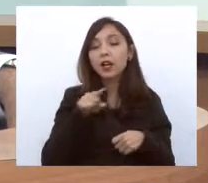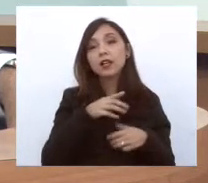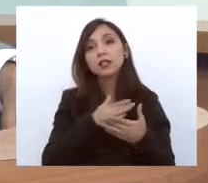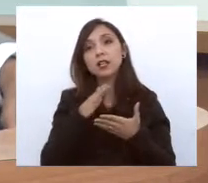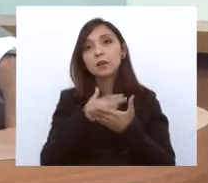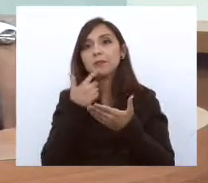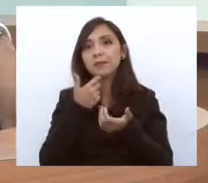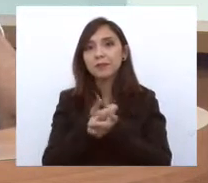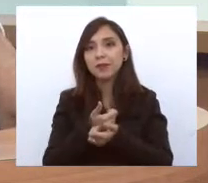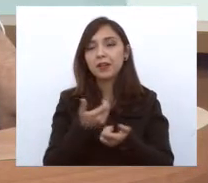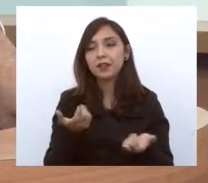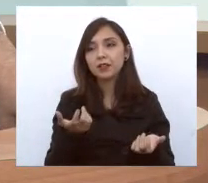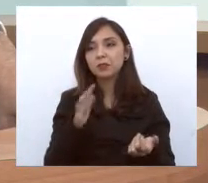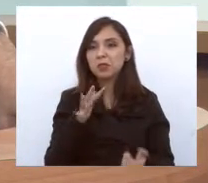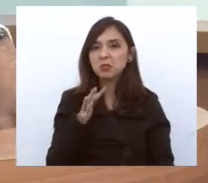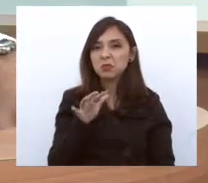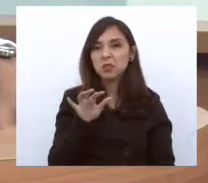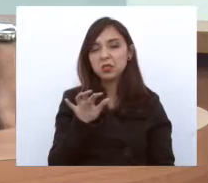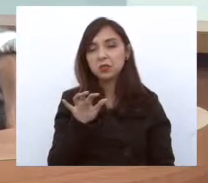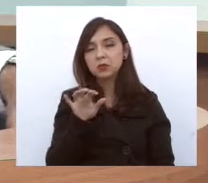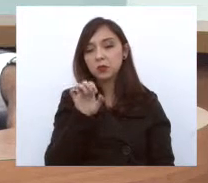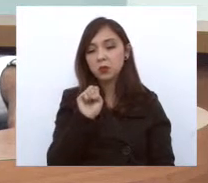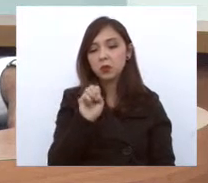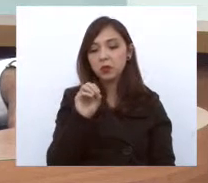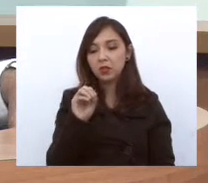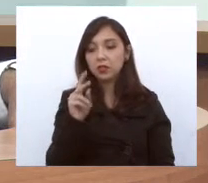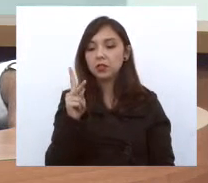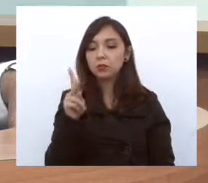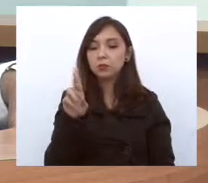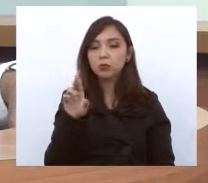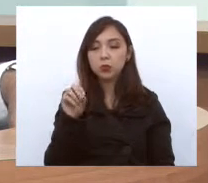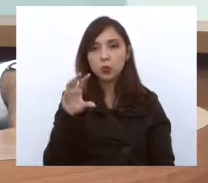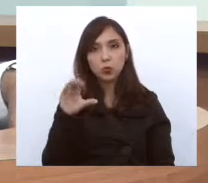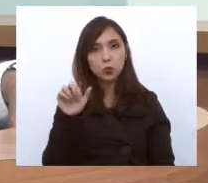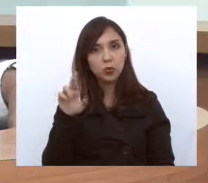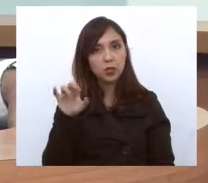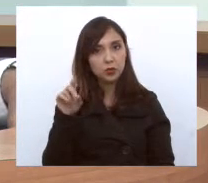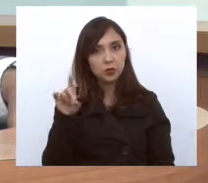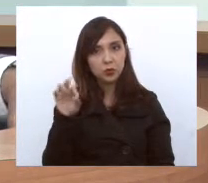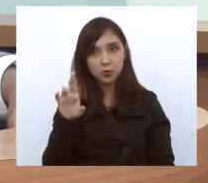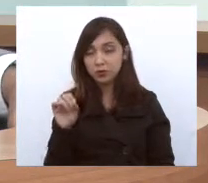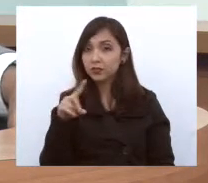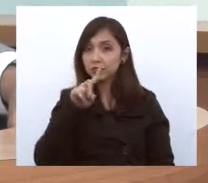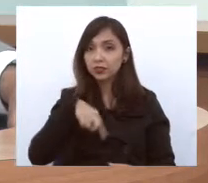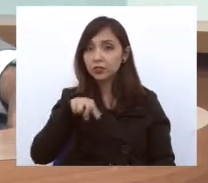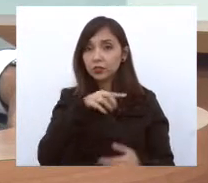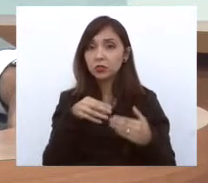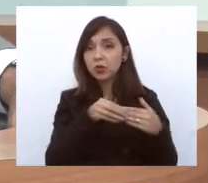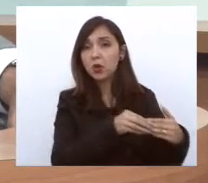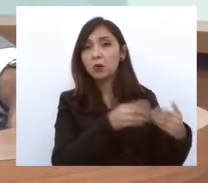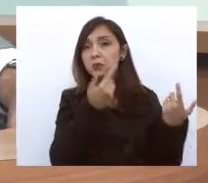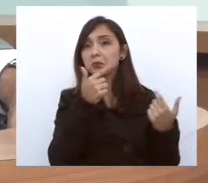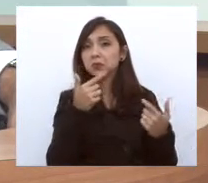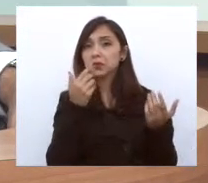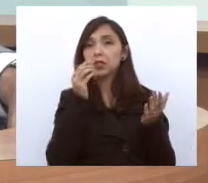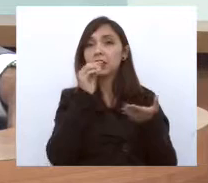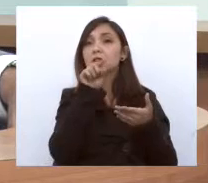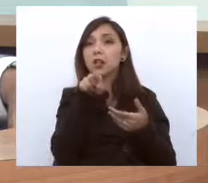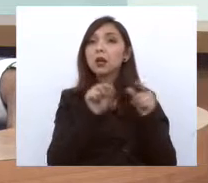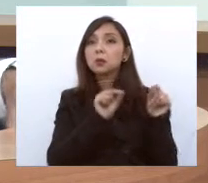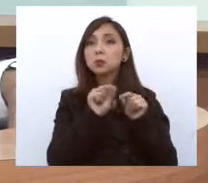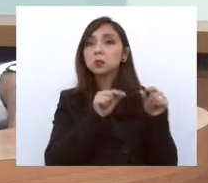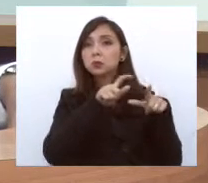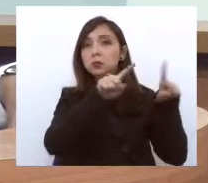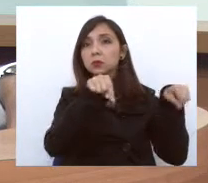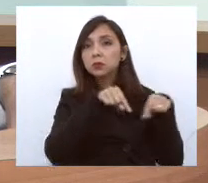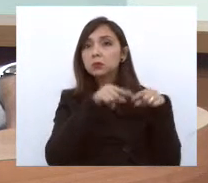próximo de 80 procuradores e não temos um acompanhamento da eficiência daquela pasta. A